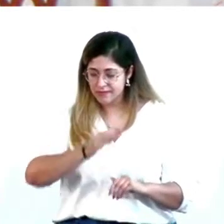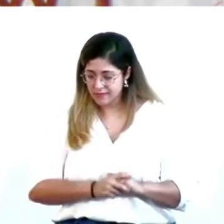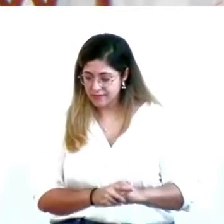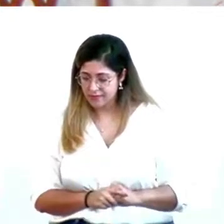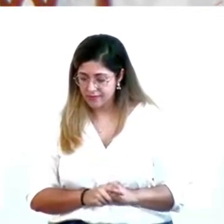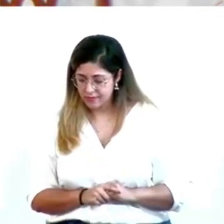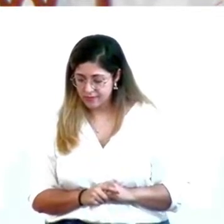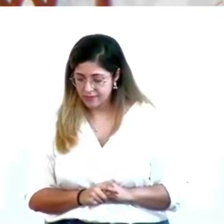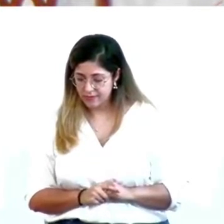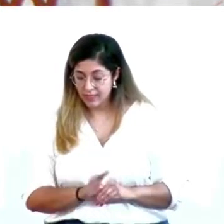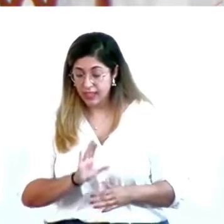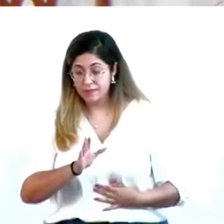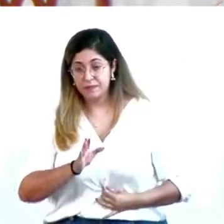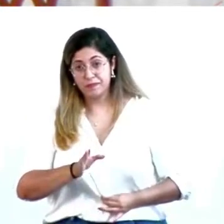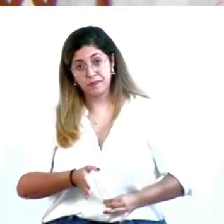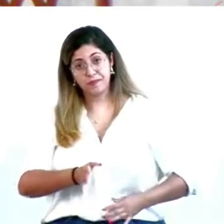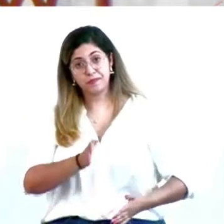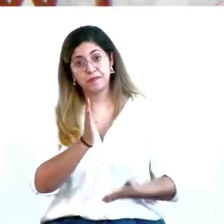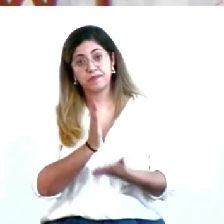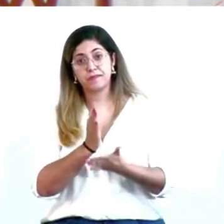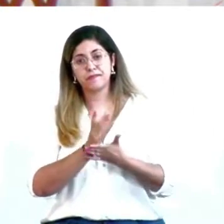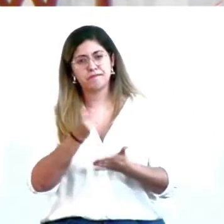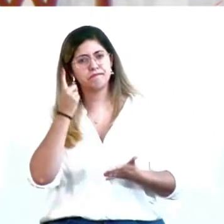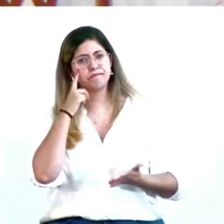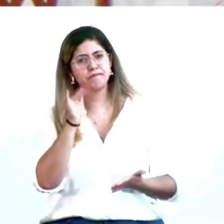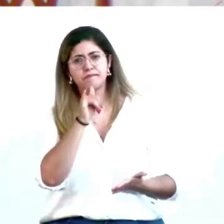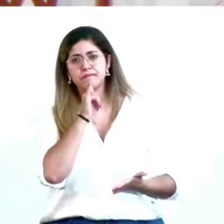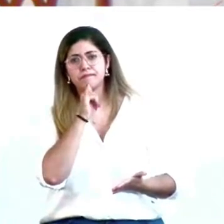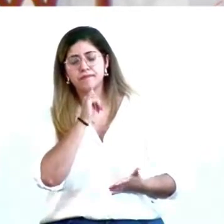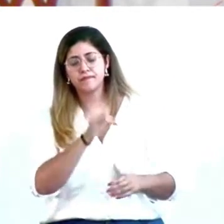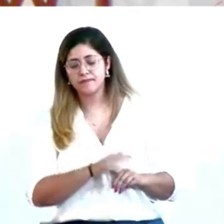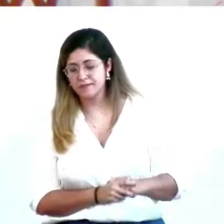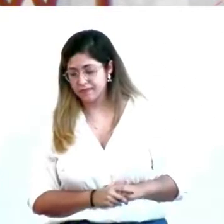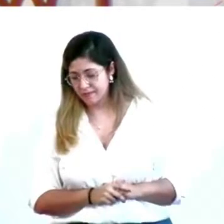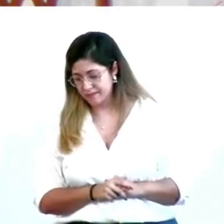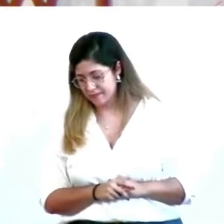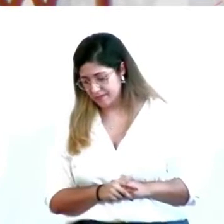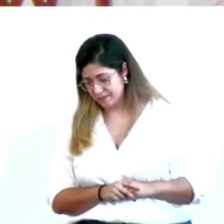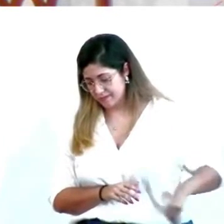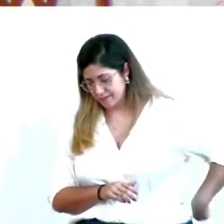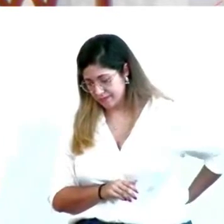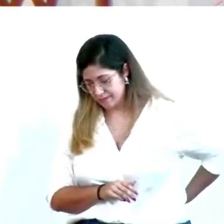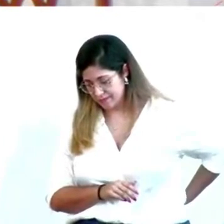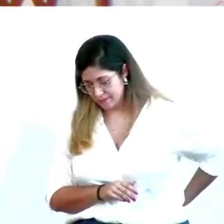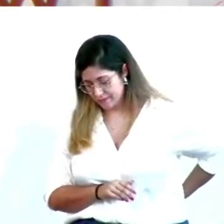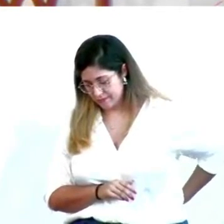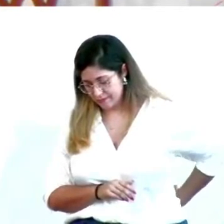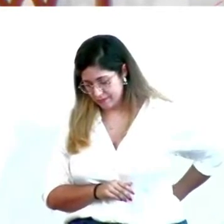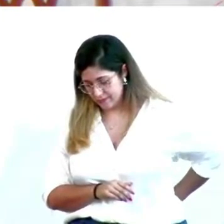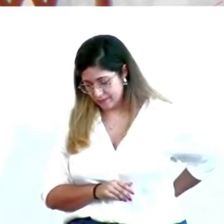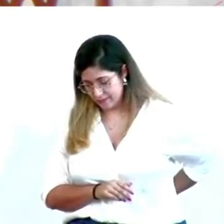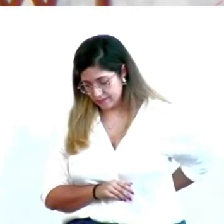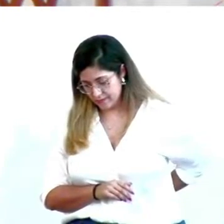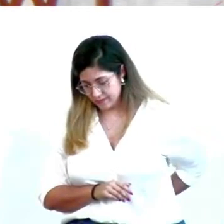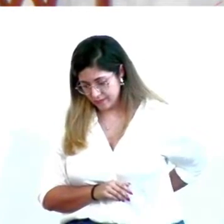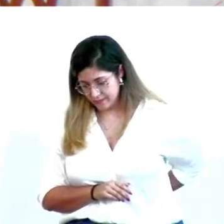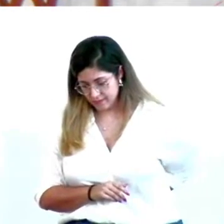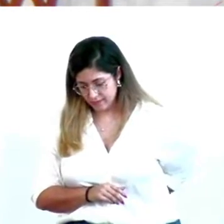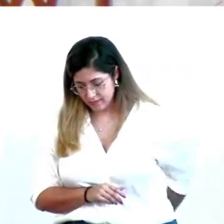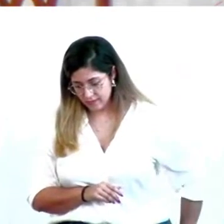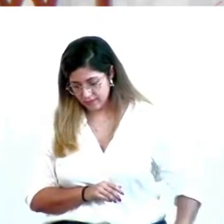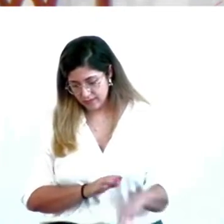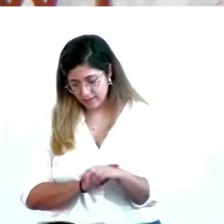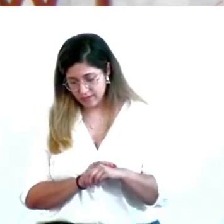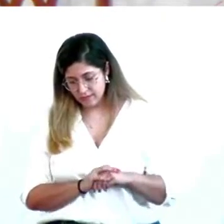Você já parou para pensar que há um aspecto profundo na certeza de que você é a luz neste mundo? Você não é